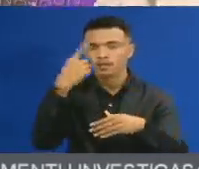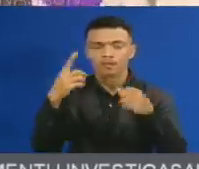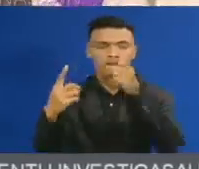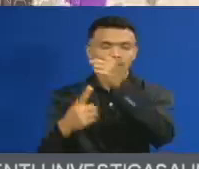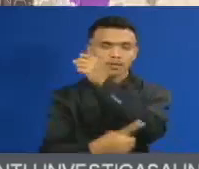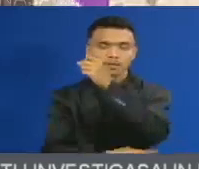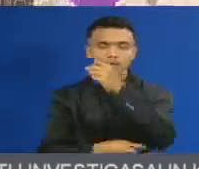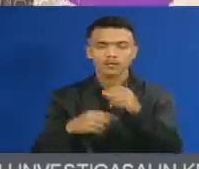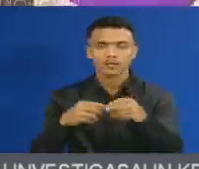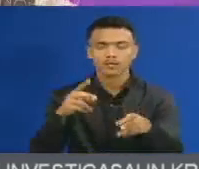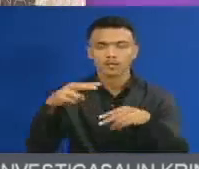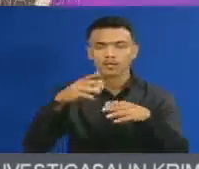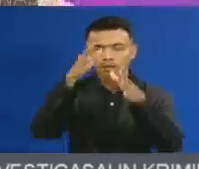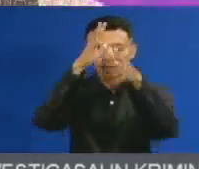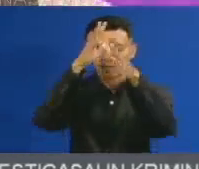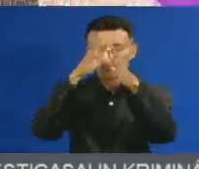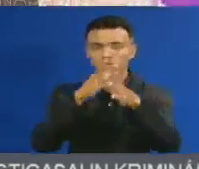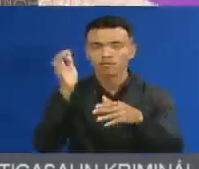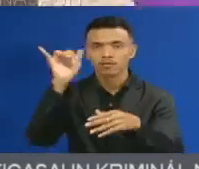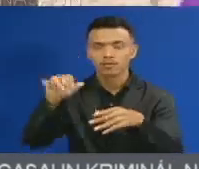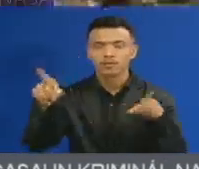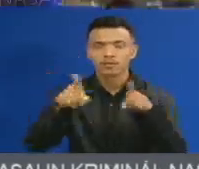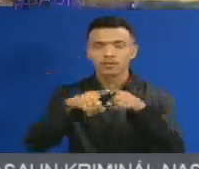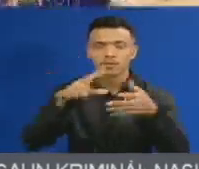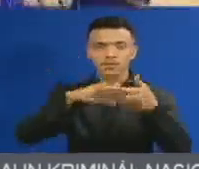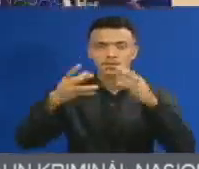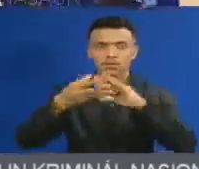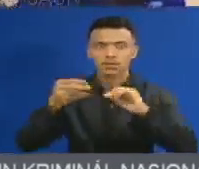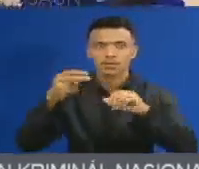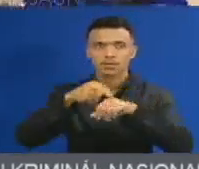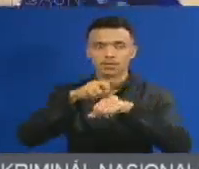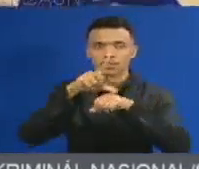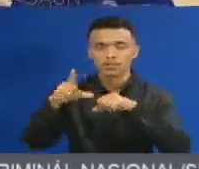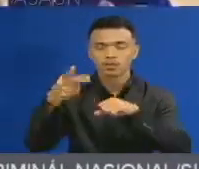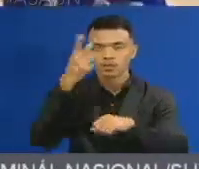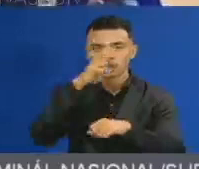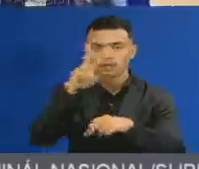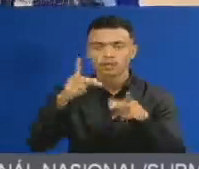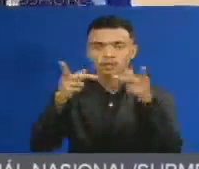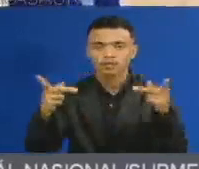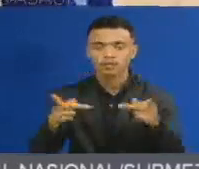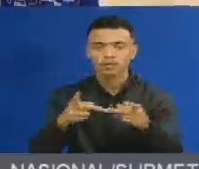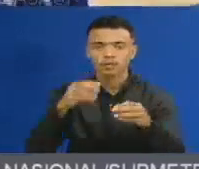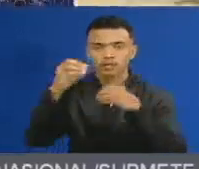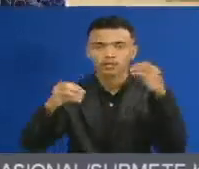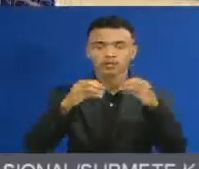tenia abosen ne sai hansa istor nasional tu man. Are fatin kona ba kadea uluk